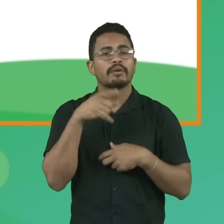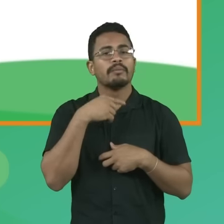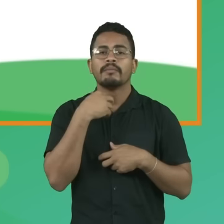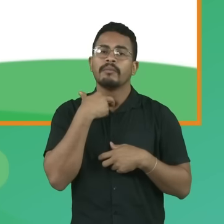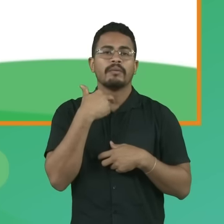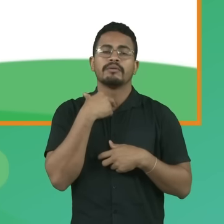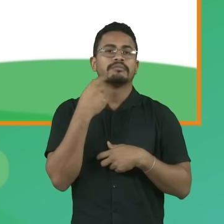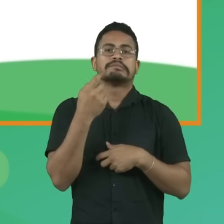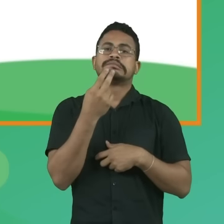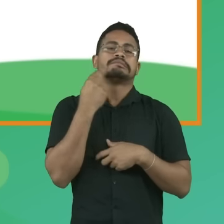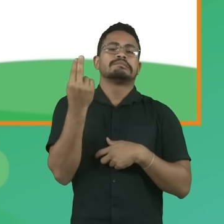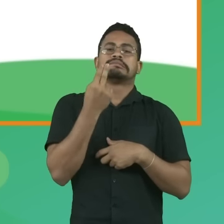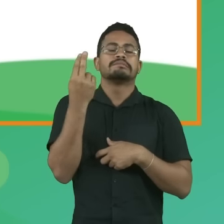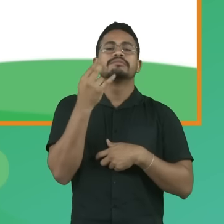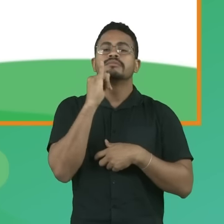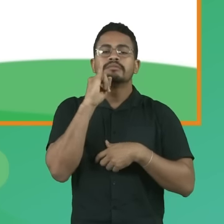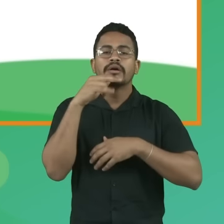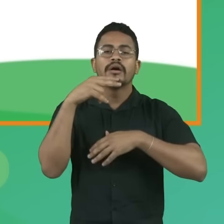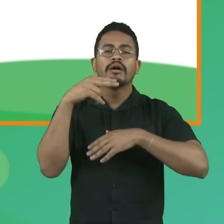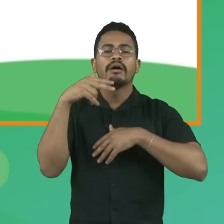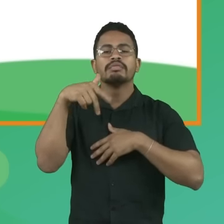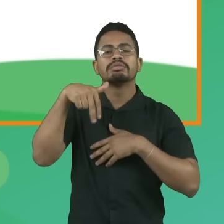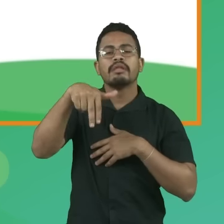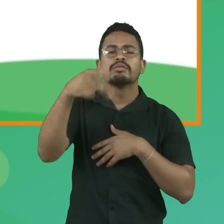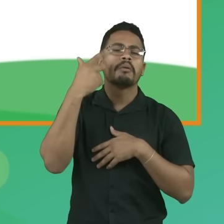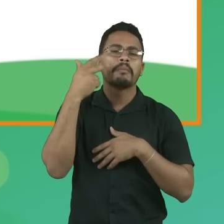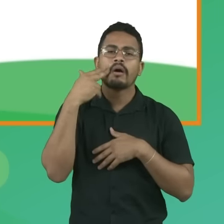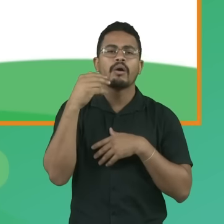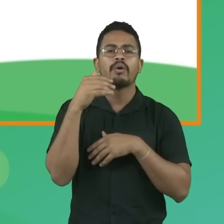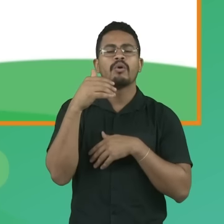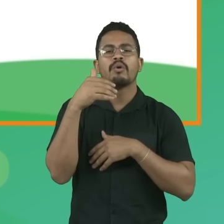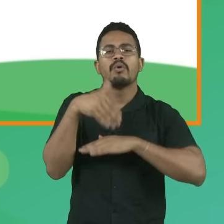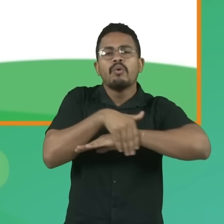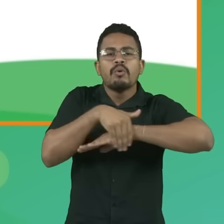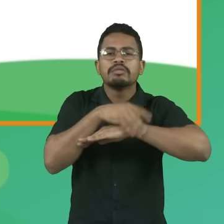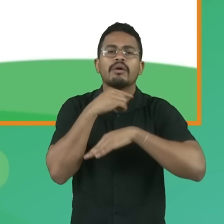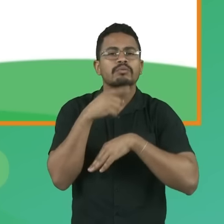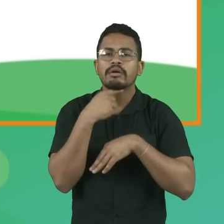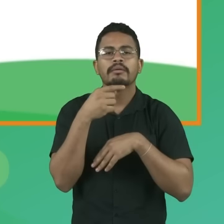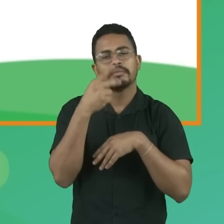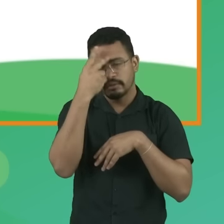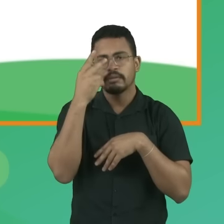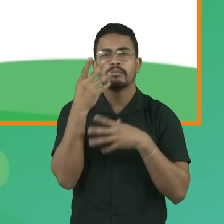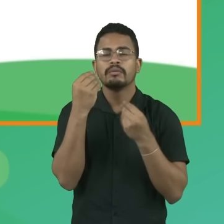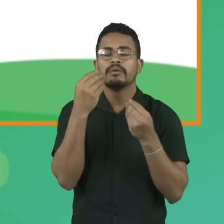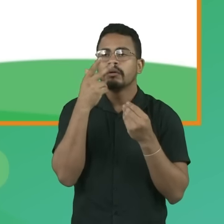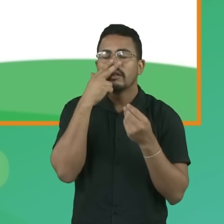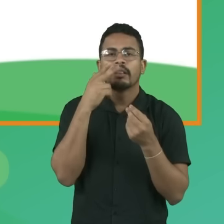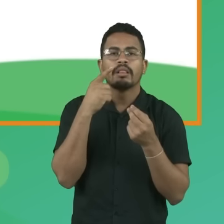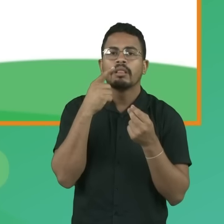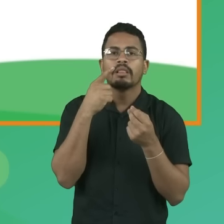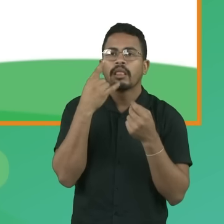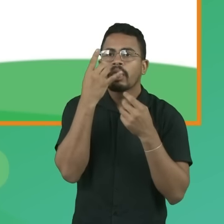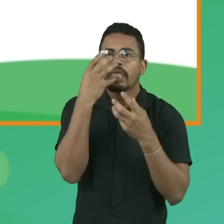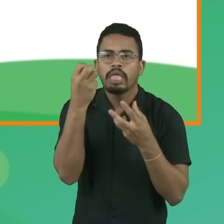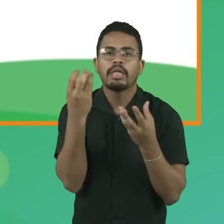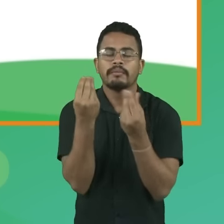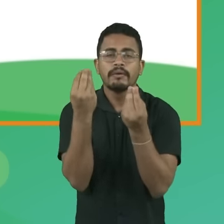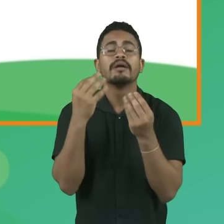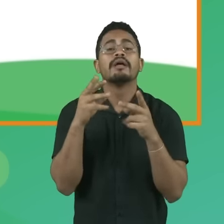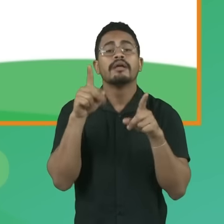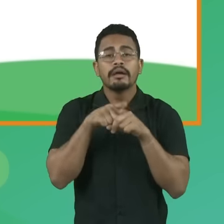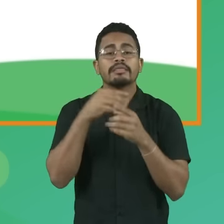ruas, sem serem assediadas, ainda tem a questão da violência dentro de casa, né? Outro ponto a ser refletido também é a